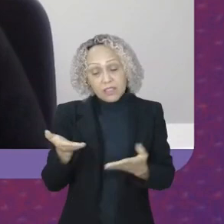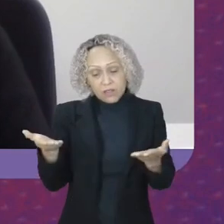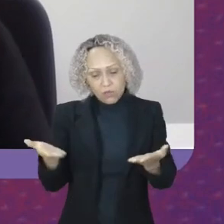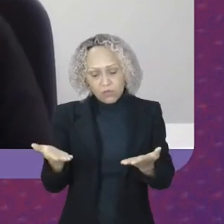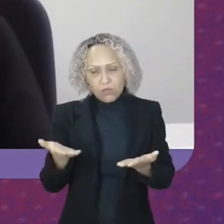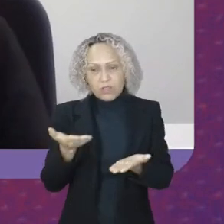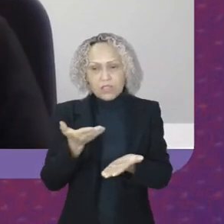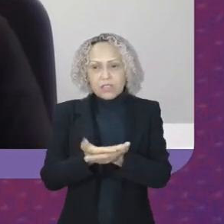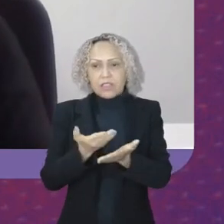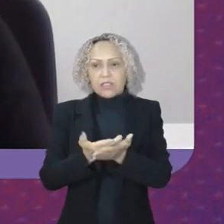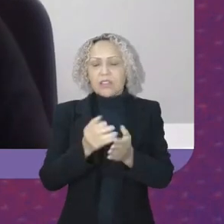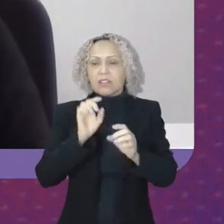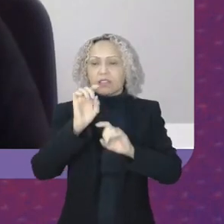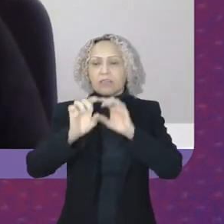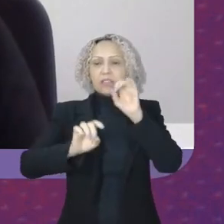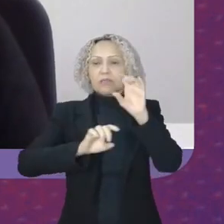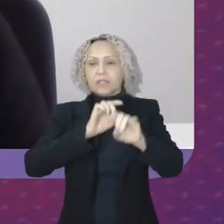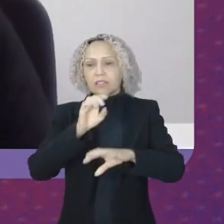Carmen, pode ir?